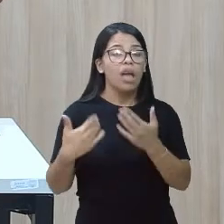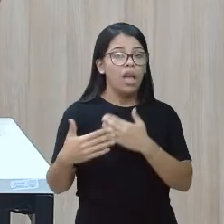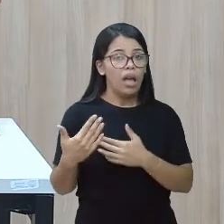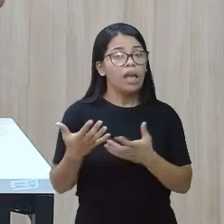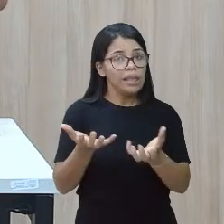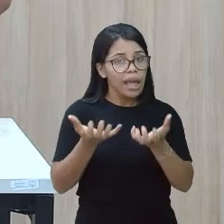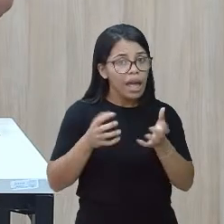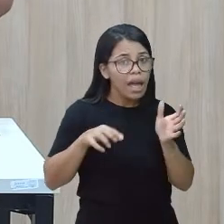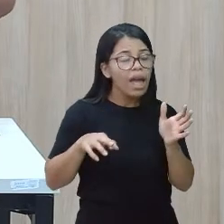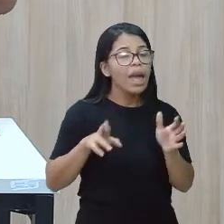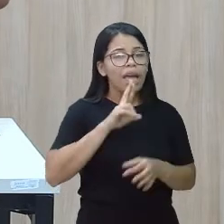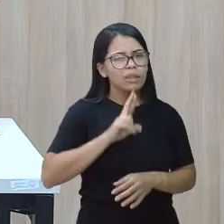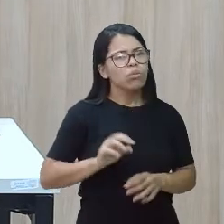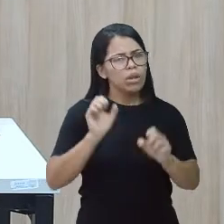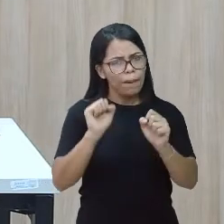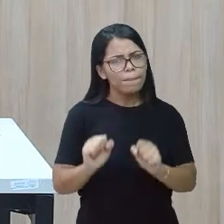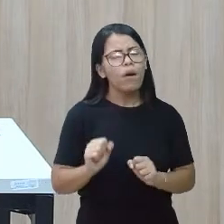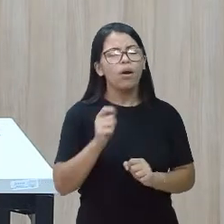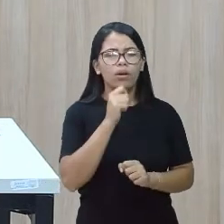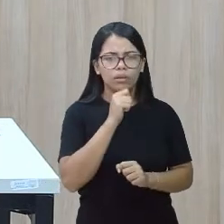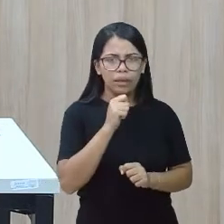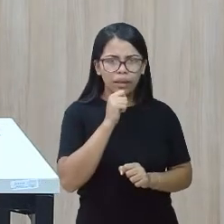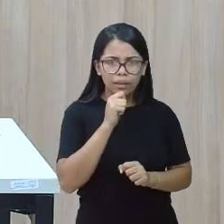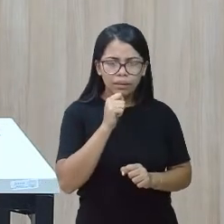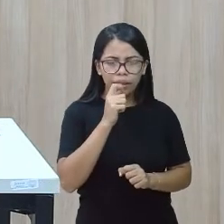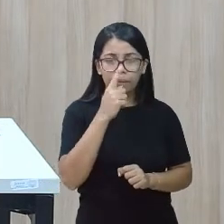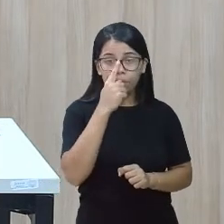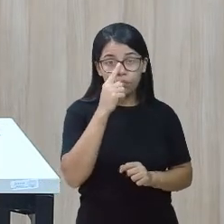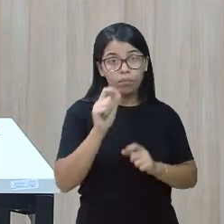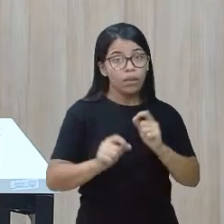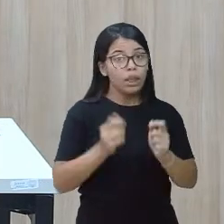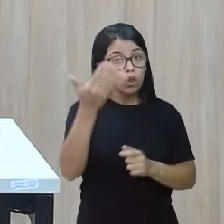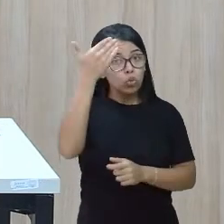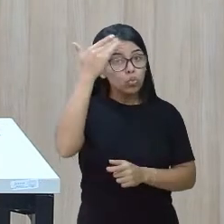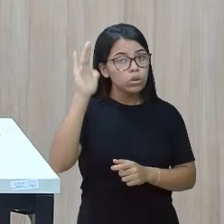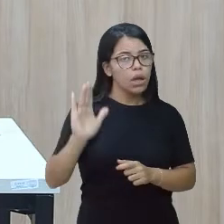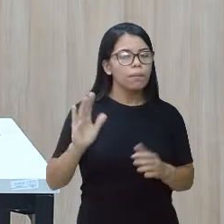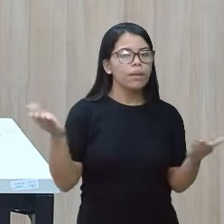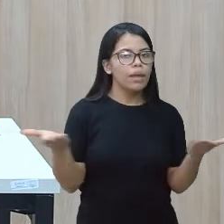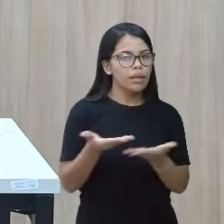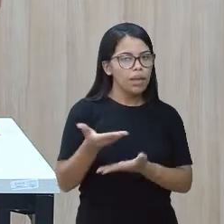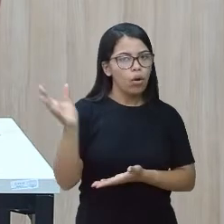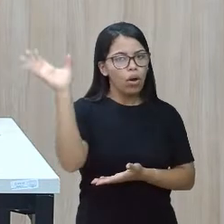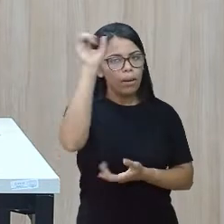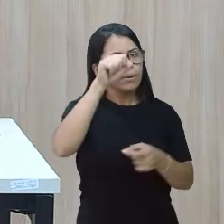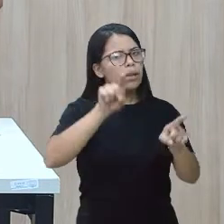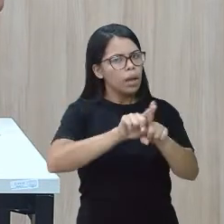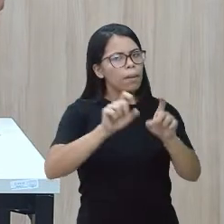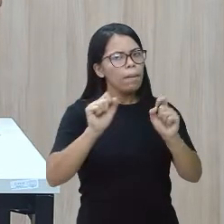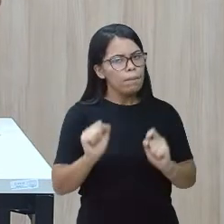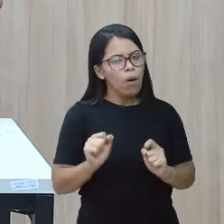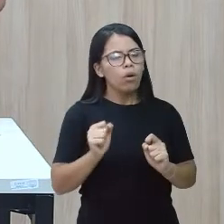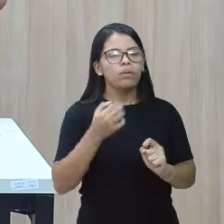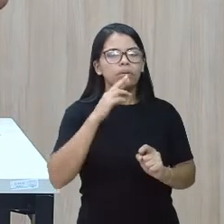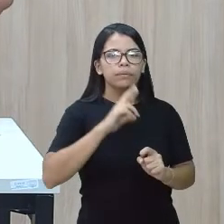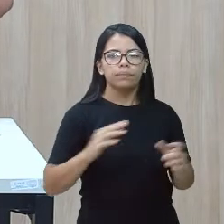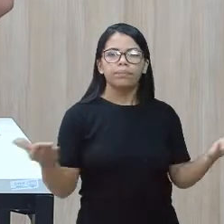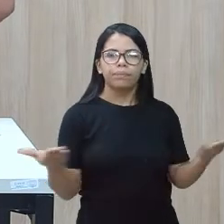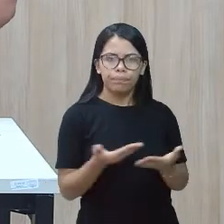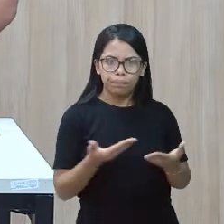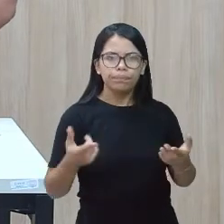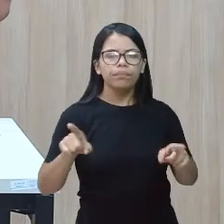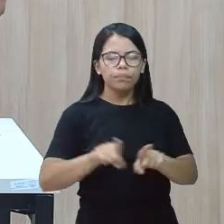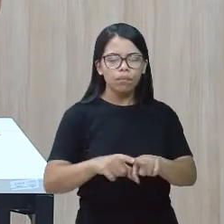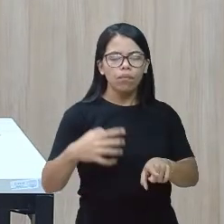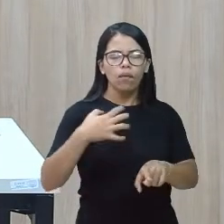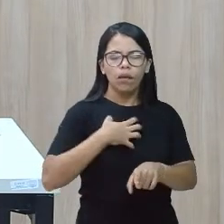Pode colocar aí no chat. E quem não estava sabendo e que agora aprendeu, a resposta ainda é válida, gente. É também uma maneira de vocês